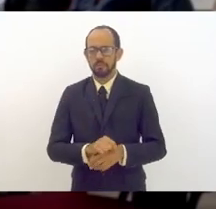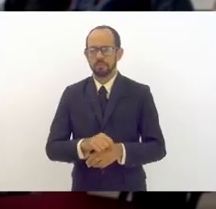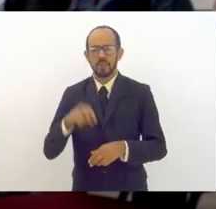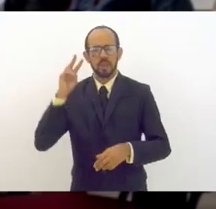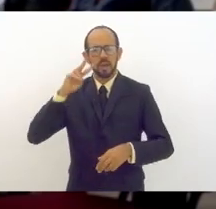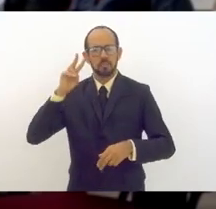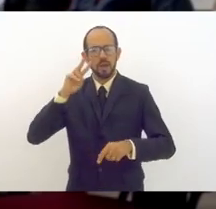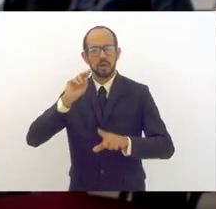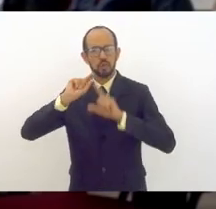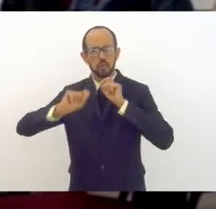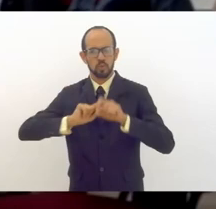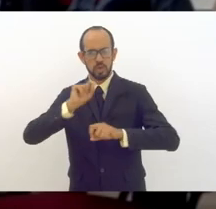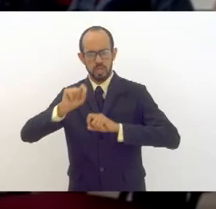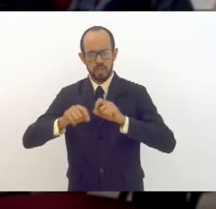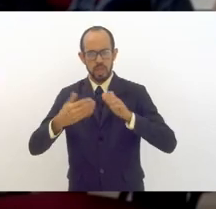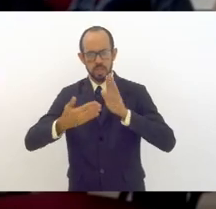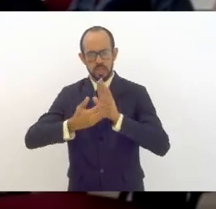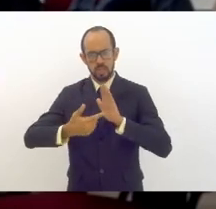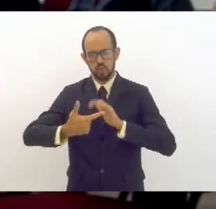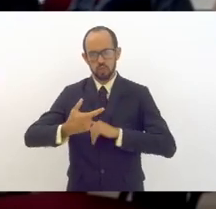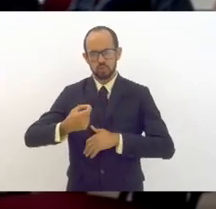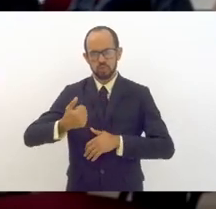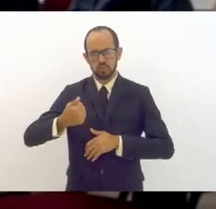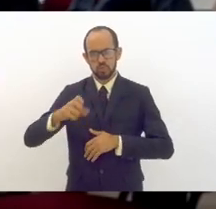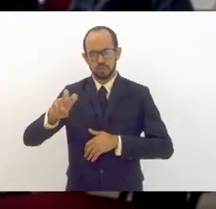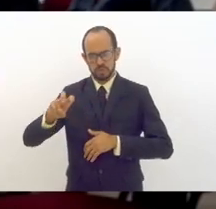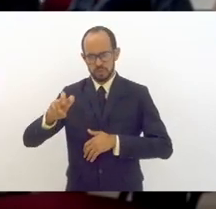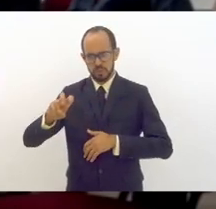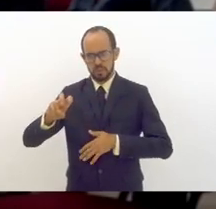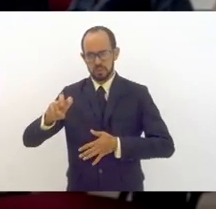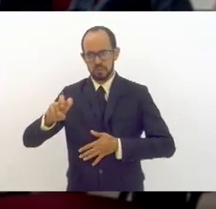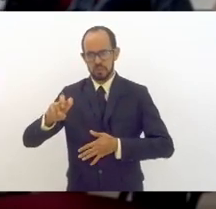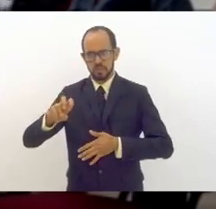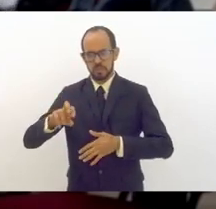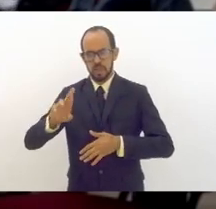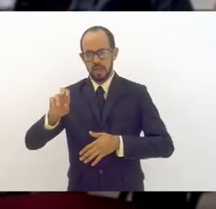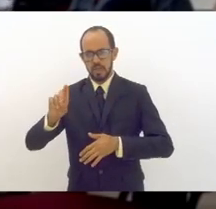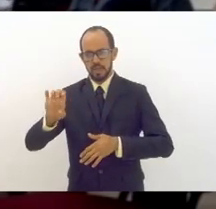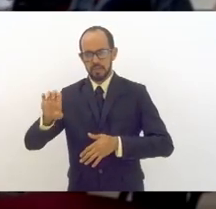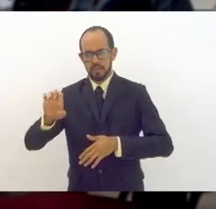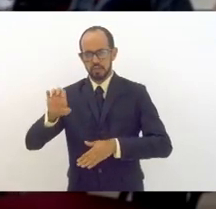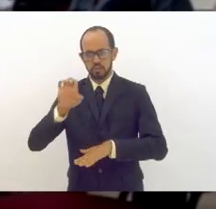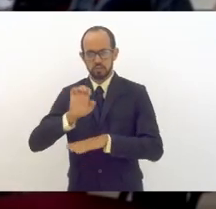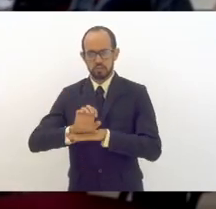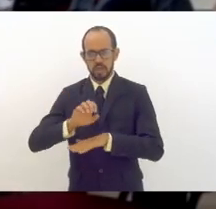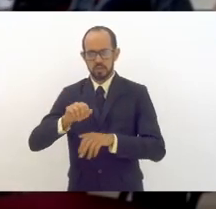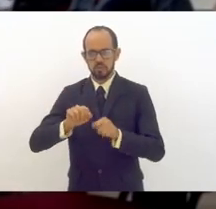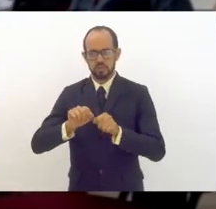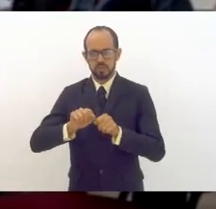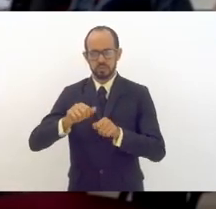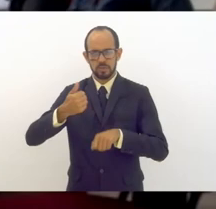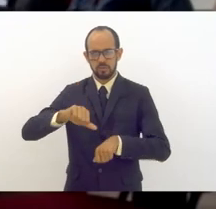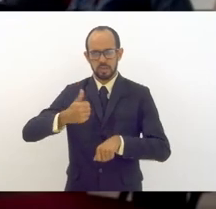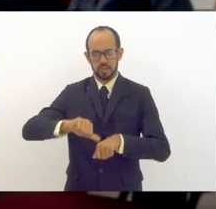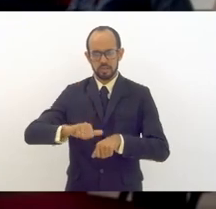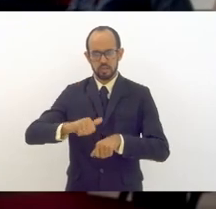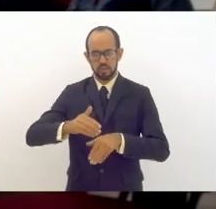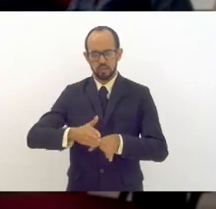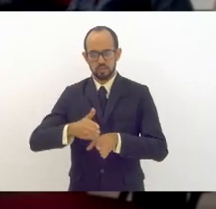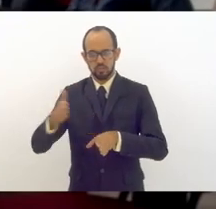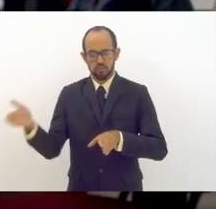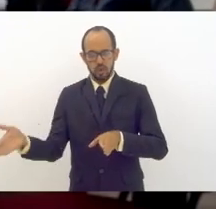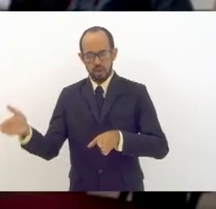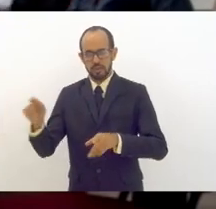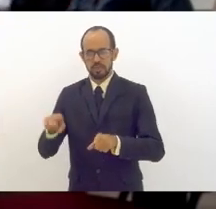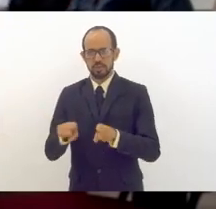lembrando que até 2015, a rede estadual realizava avaliações externas